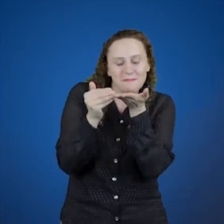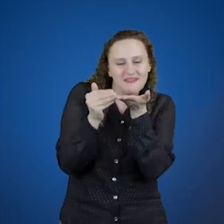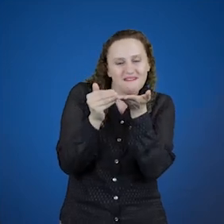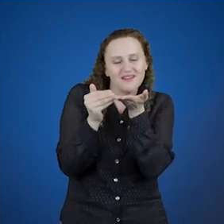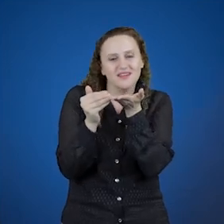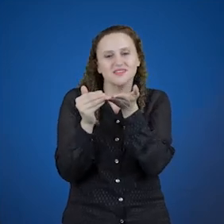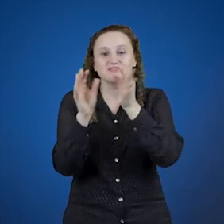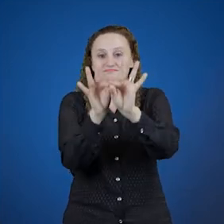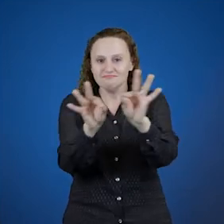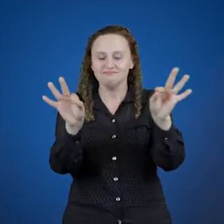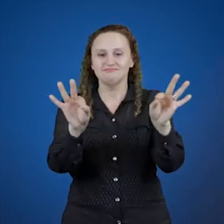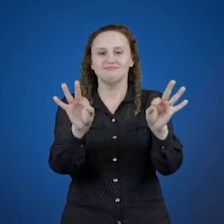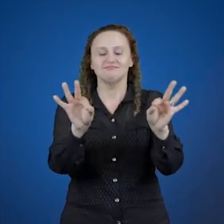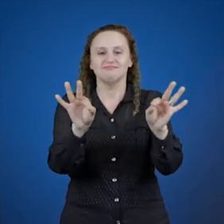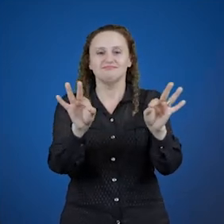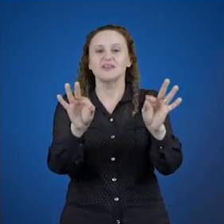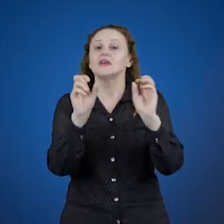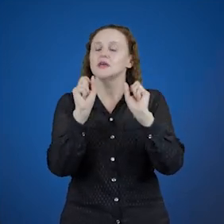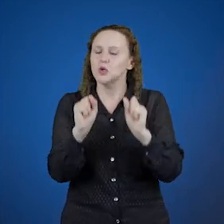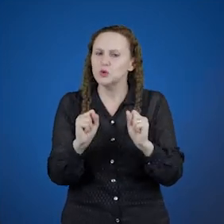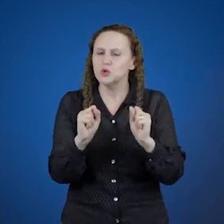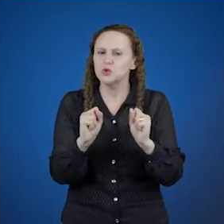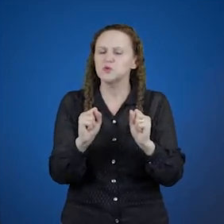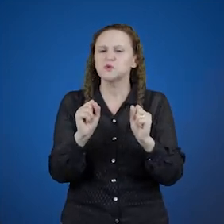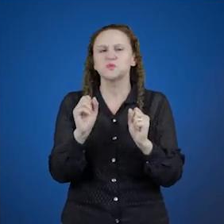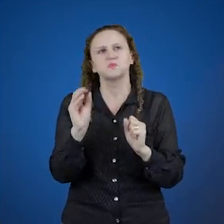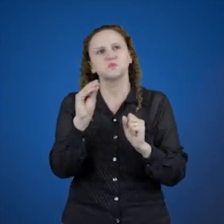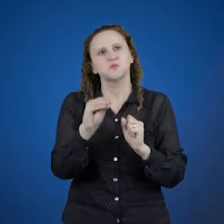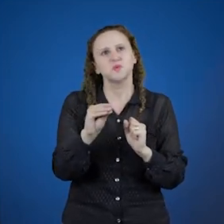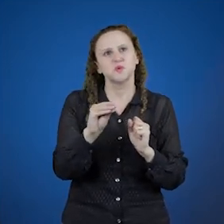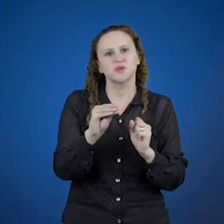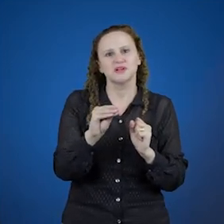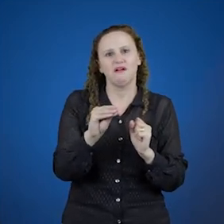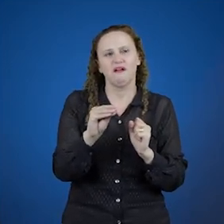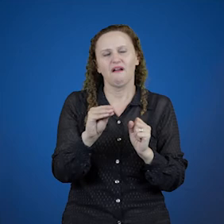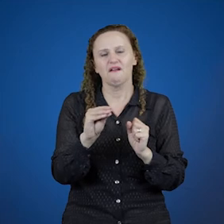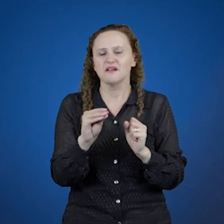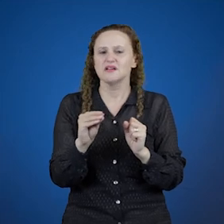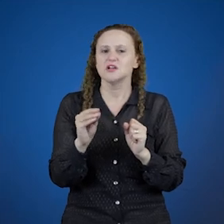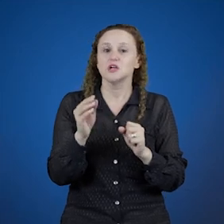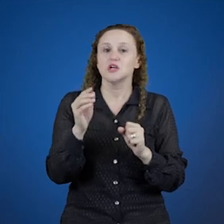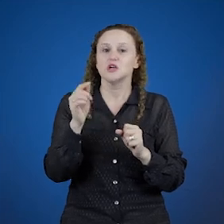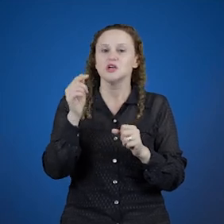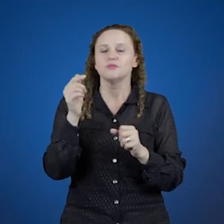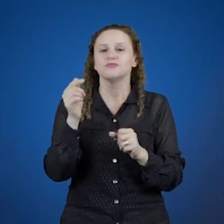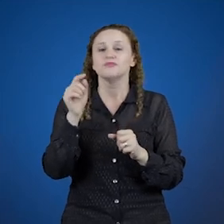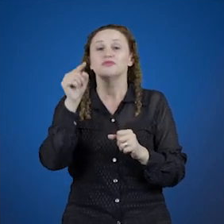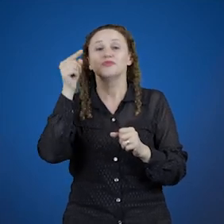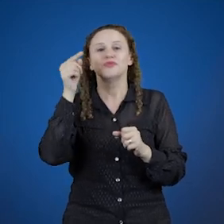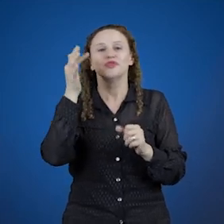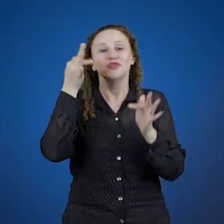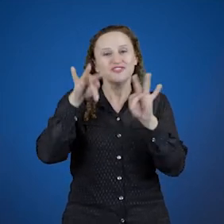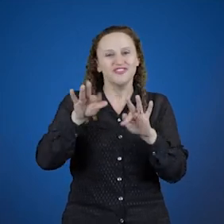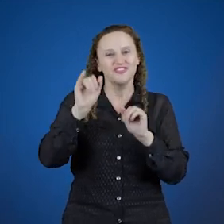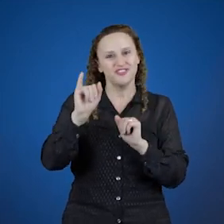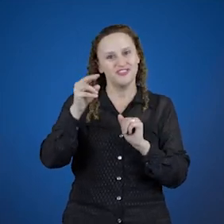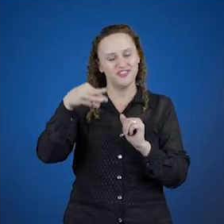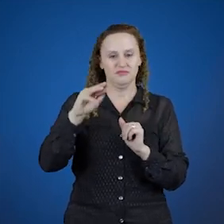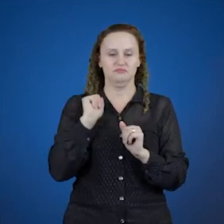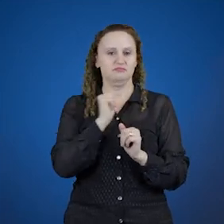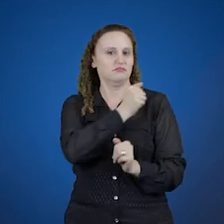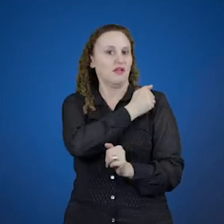eu posso colocar lá no meio da oração dizendo se ajeitem a alunos